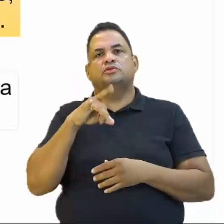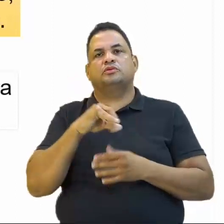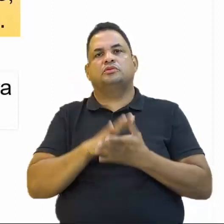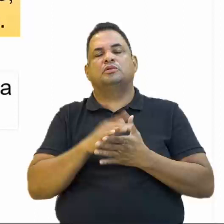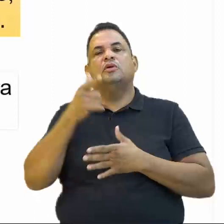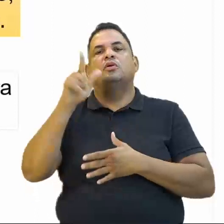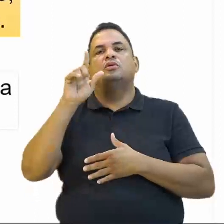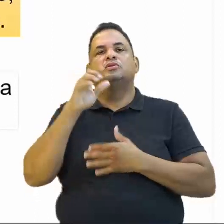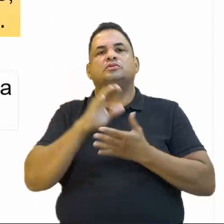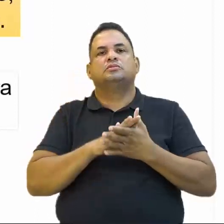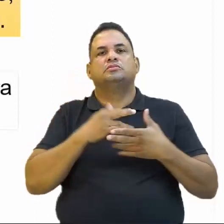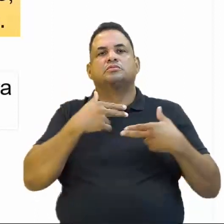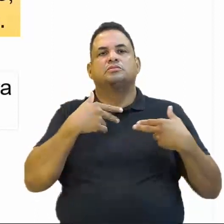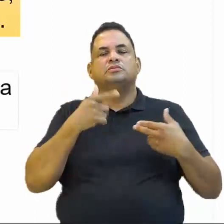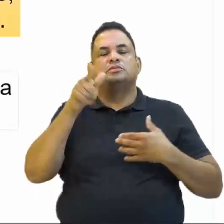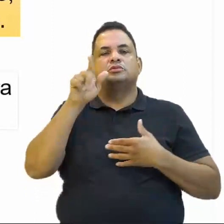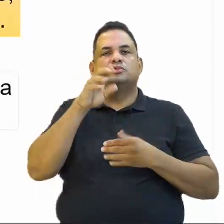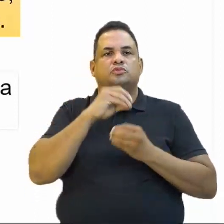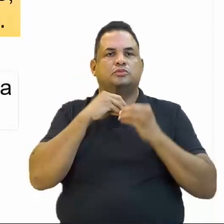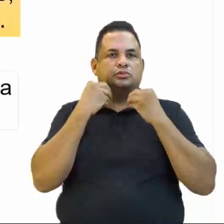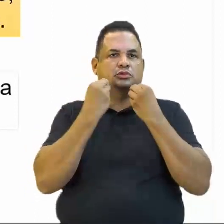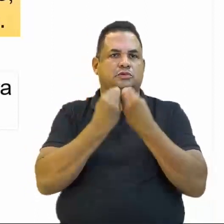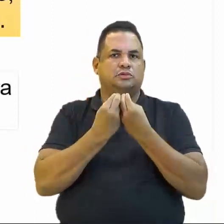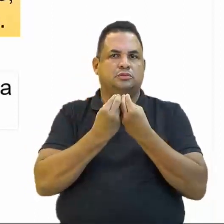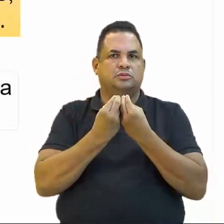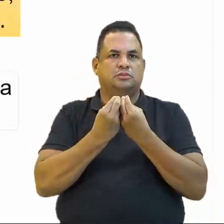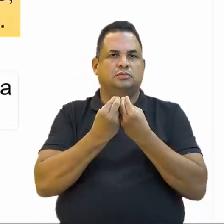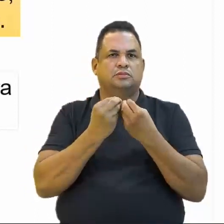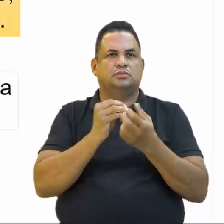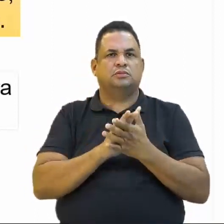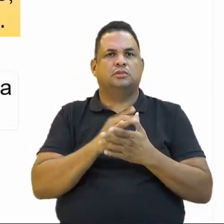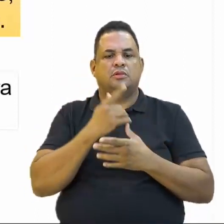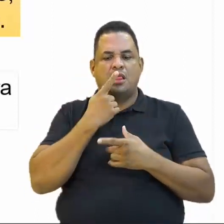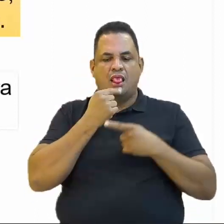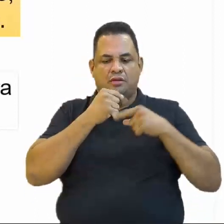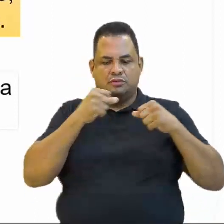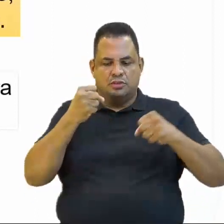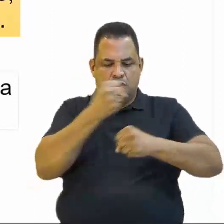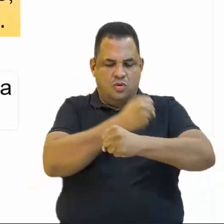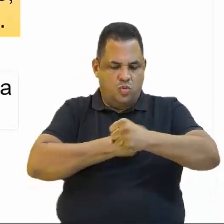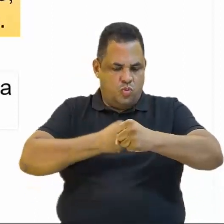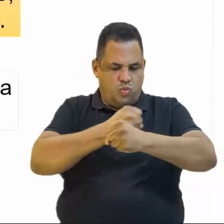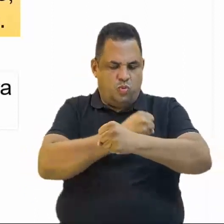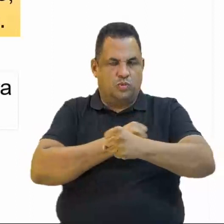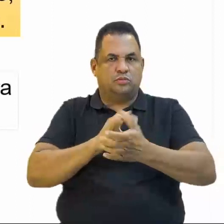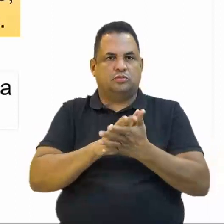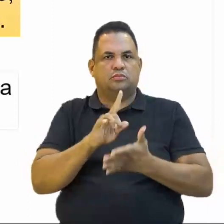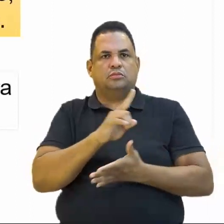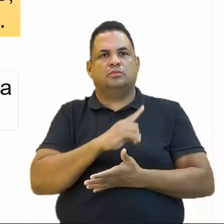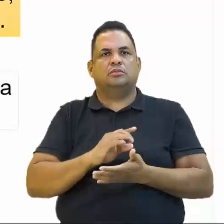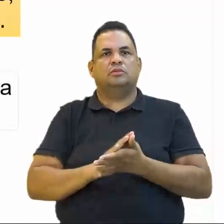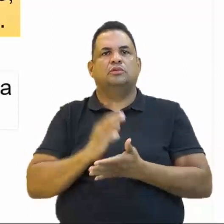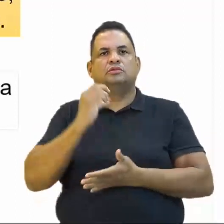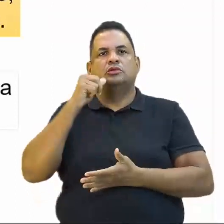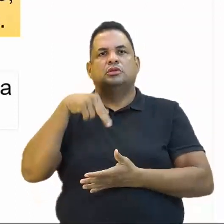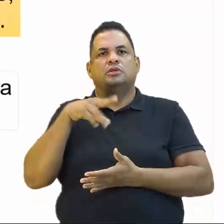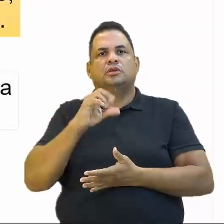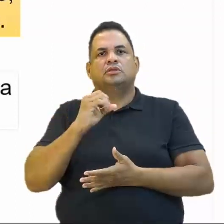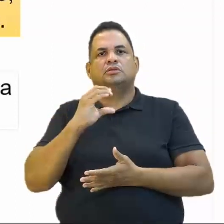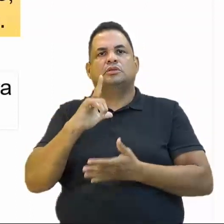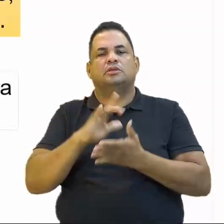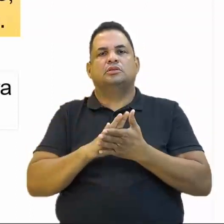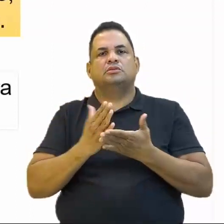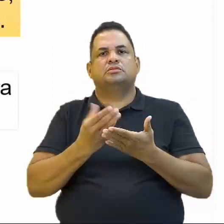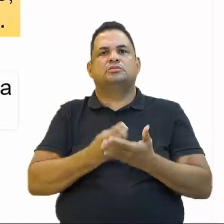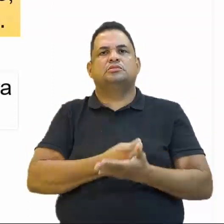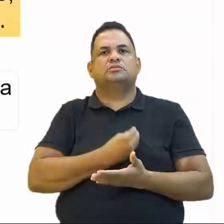entre outras substâncias. O sal de cozinha, que é o nosso cloreto de sódio, ele está presente